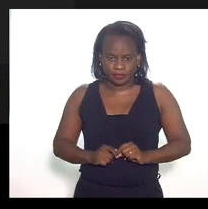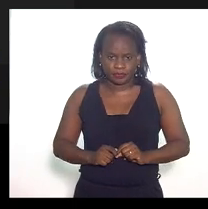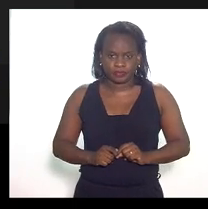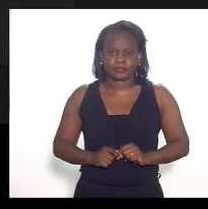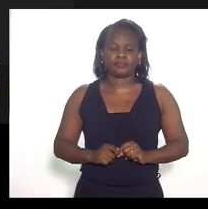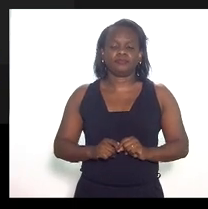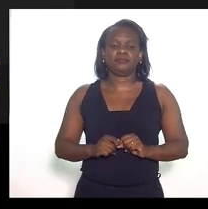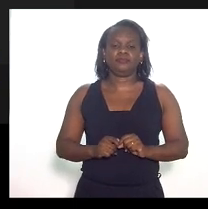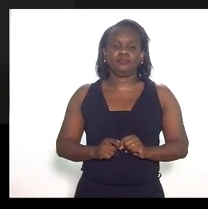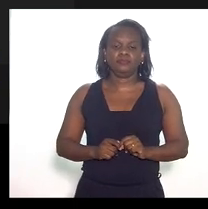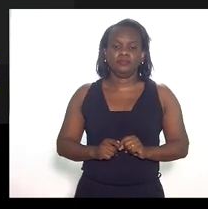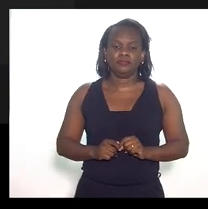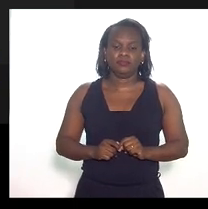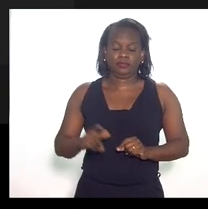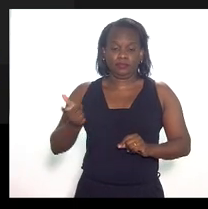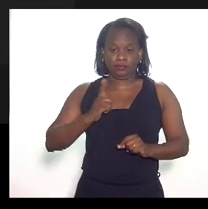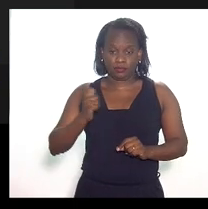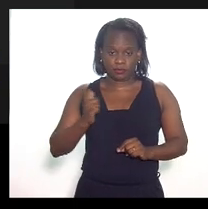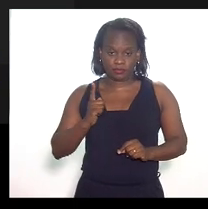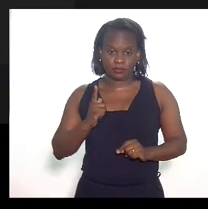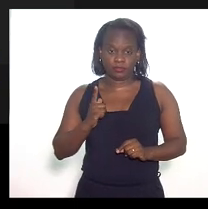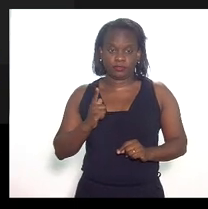claramente que existem